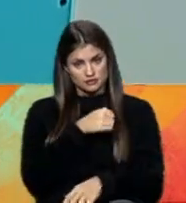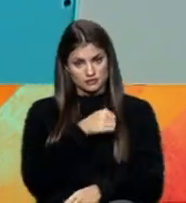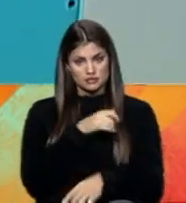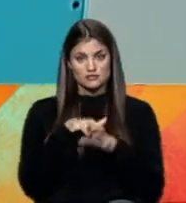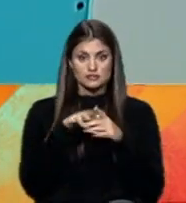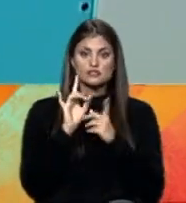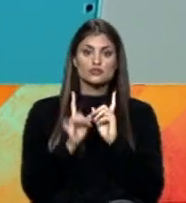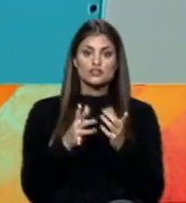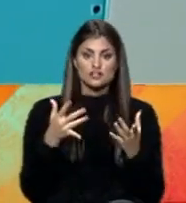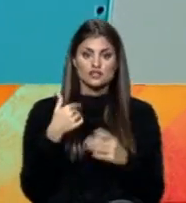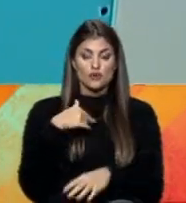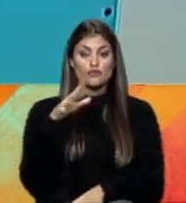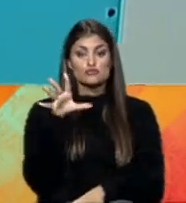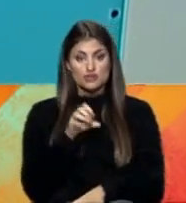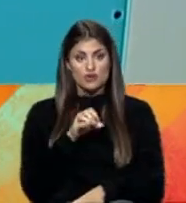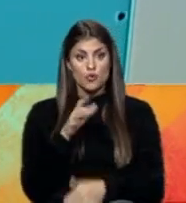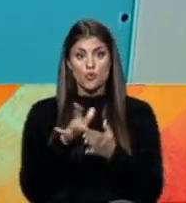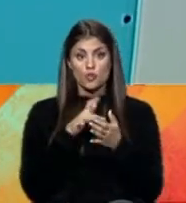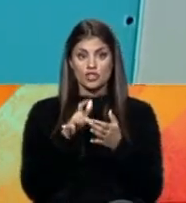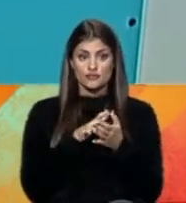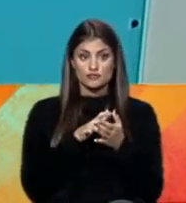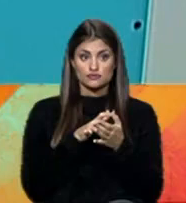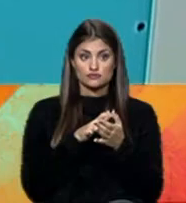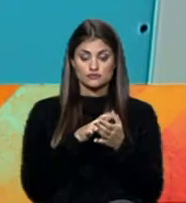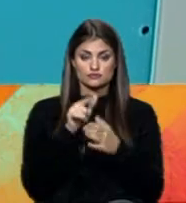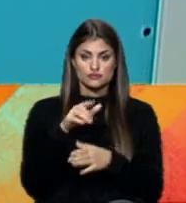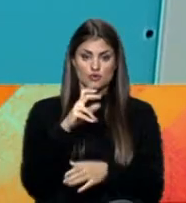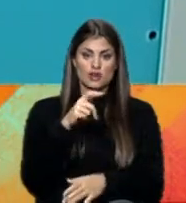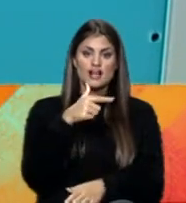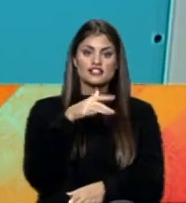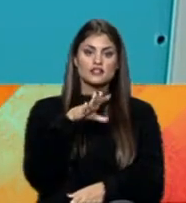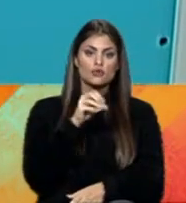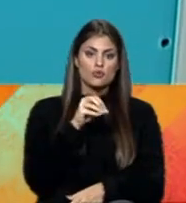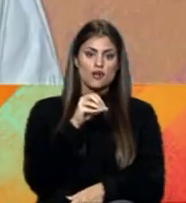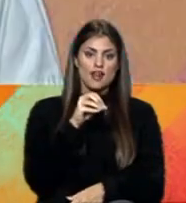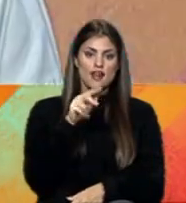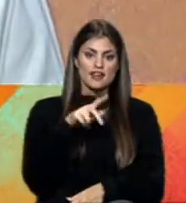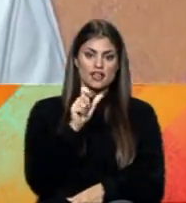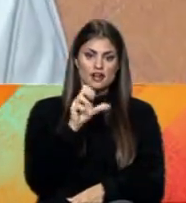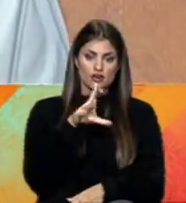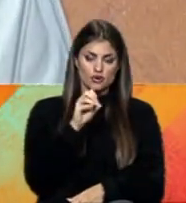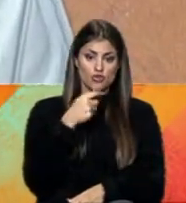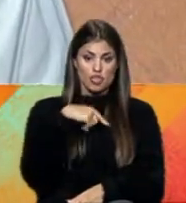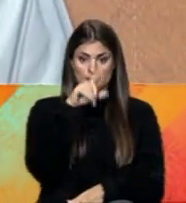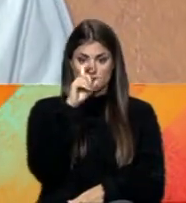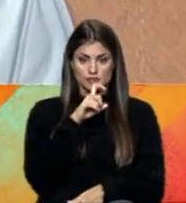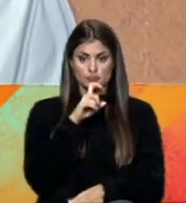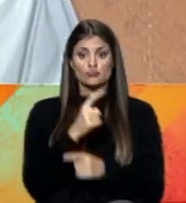Hélio? Fui buscar um livro que é o Cântico Negro. E lembrei-me, porque foi mesmo antes de sair de casa,